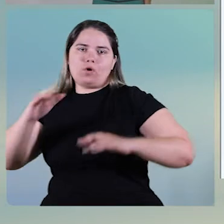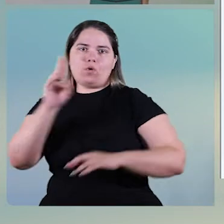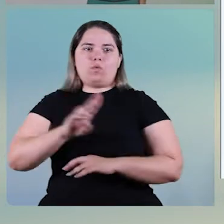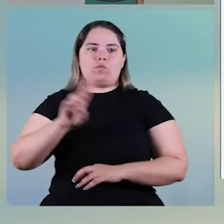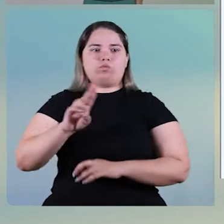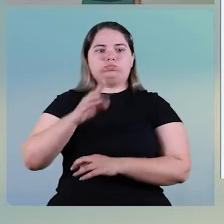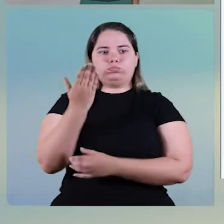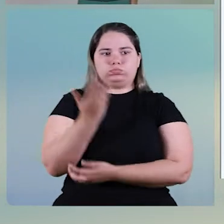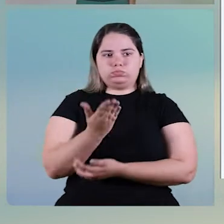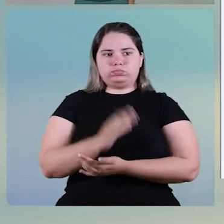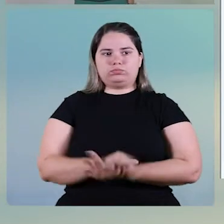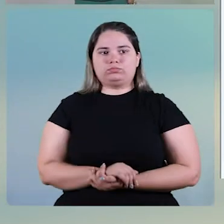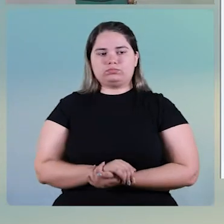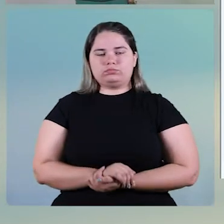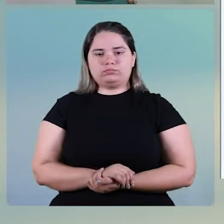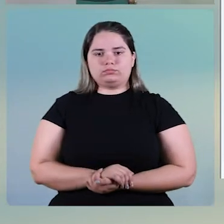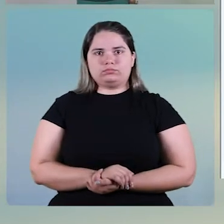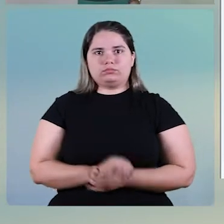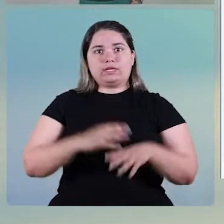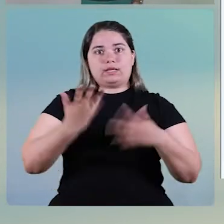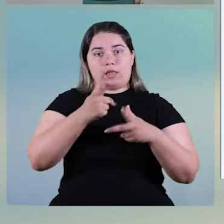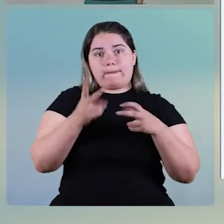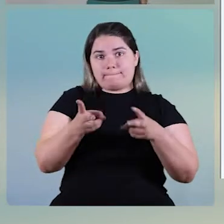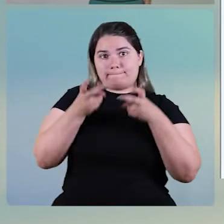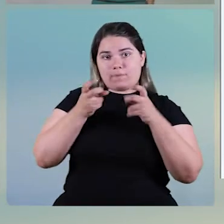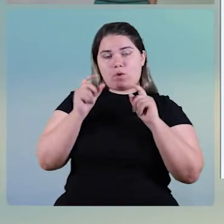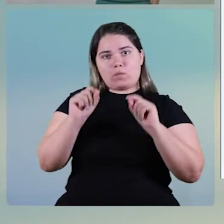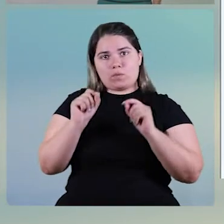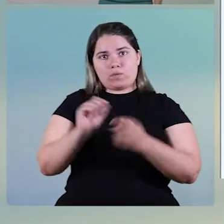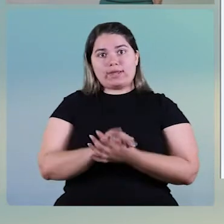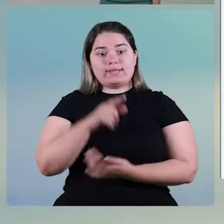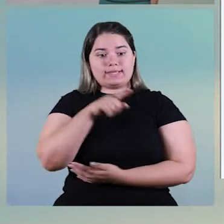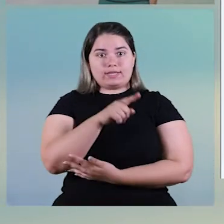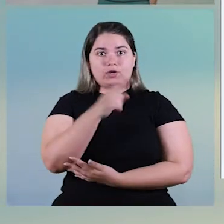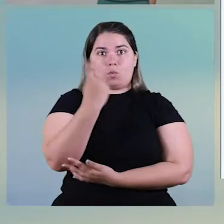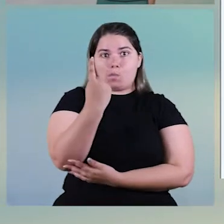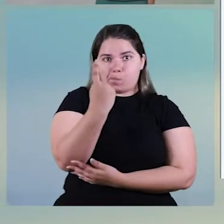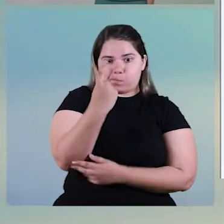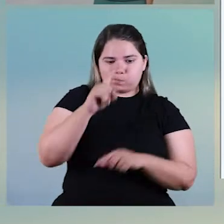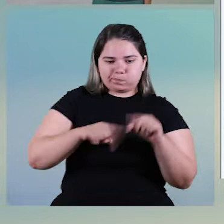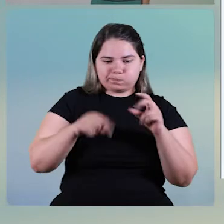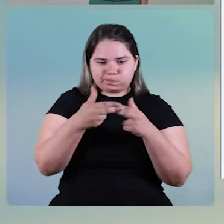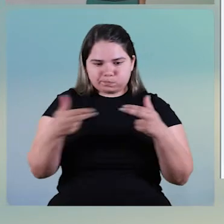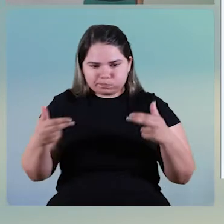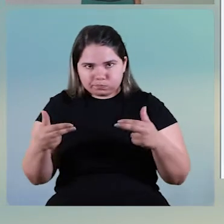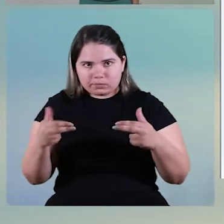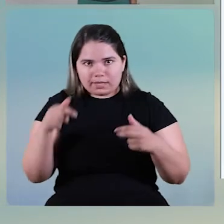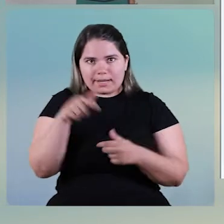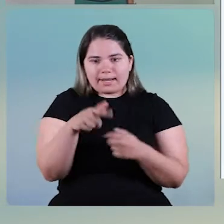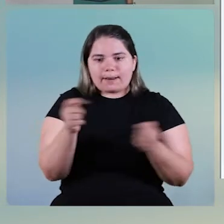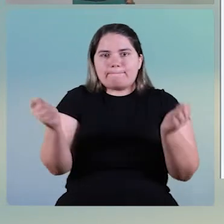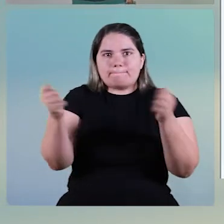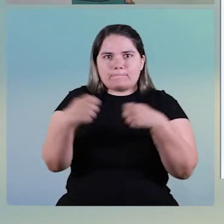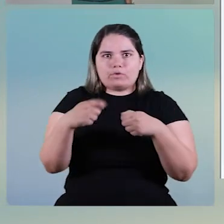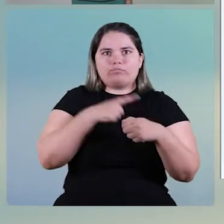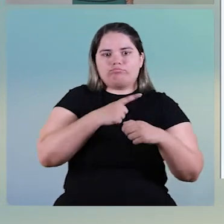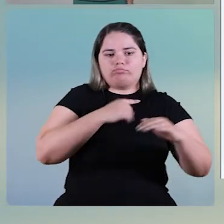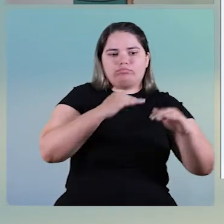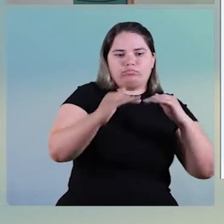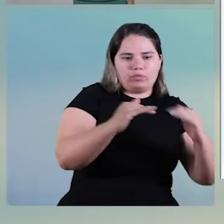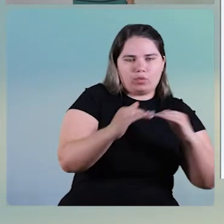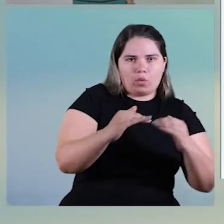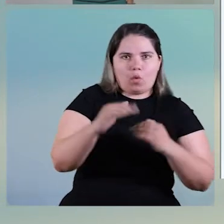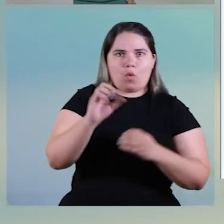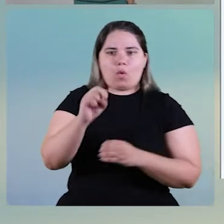você observa claramente que o mesmo corpo pode estar em repouso ou em